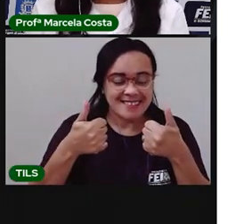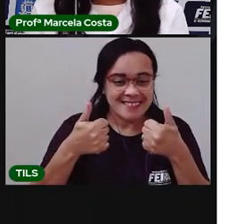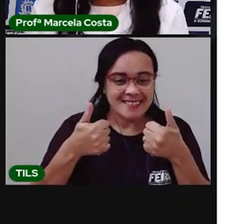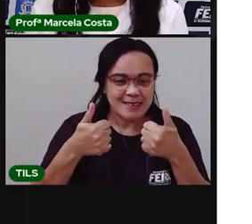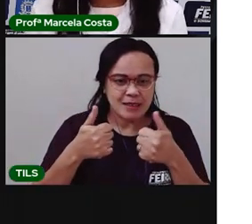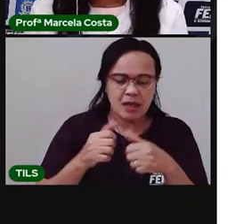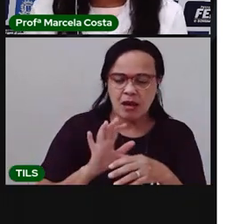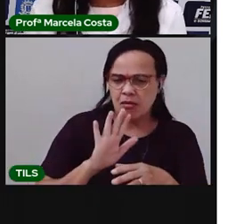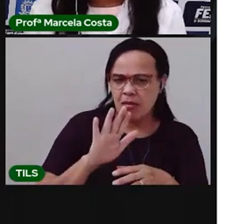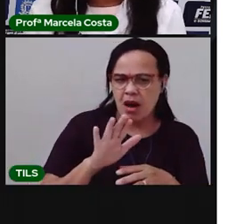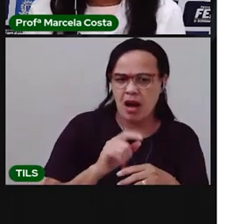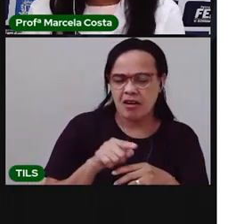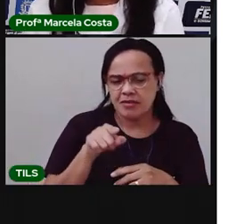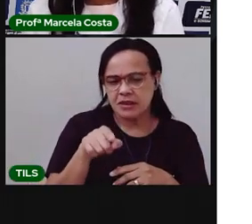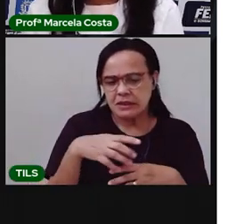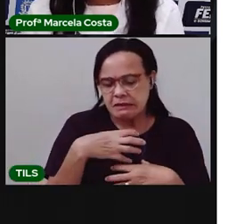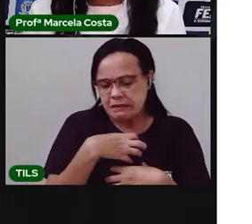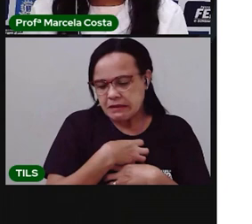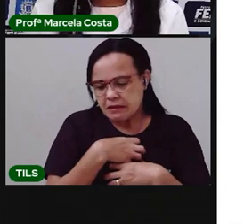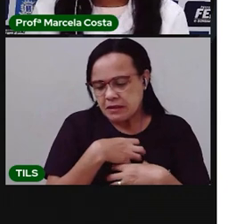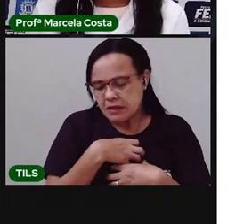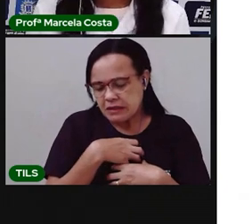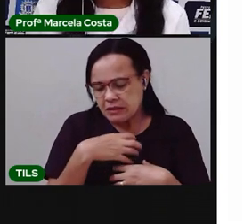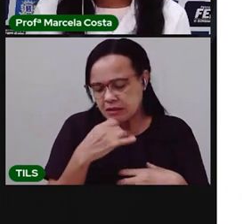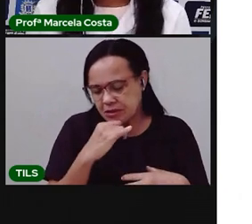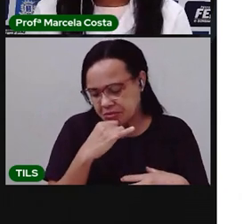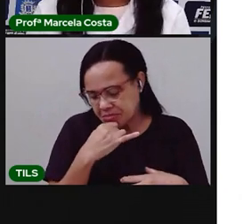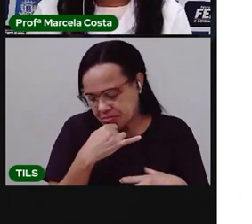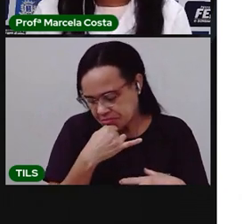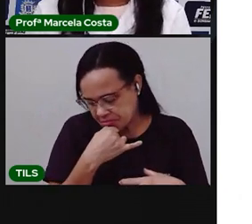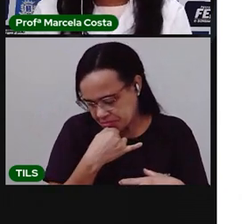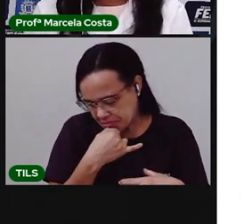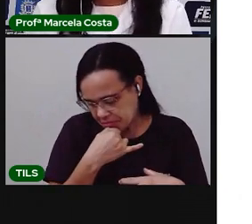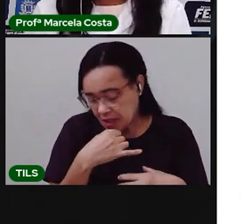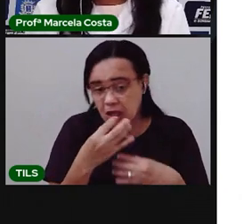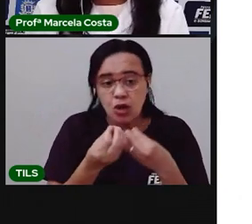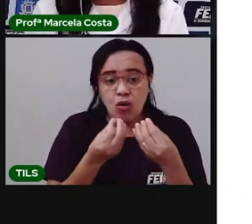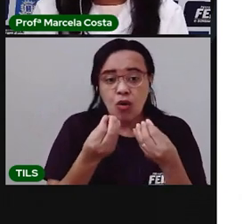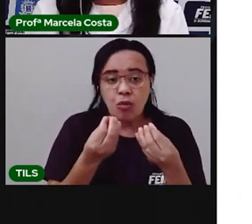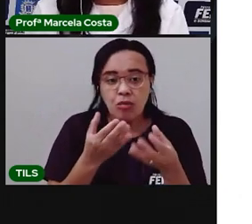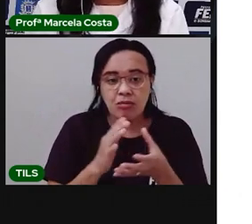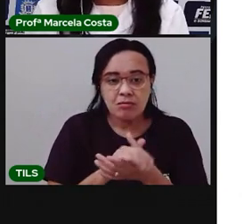E quando você está triste, qual é a expressão que você faz?